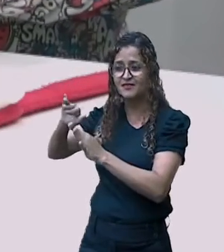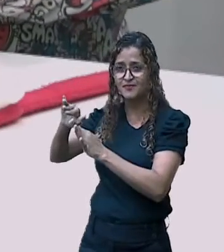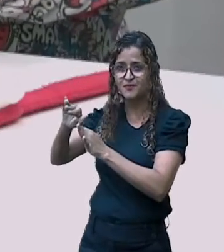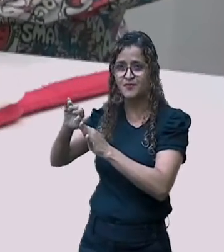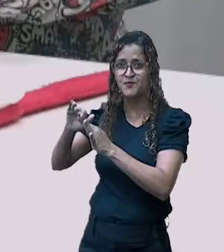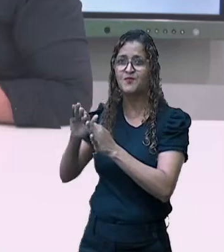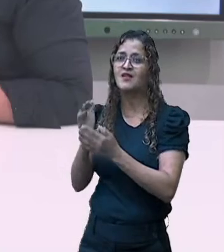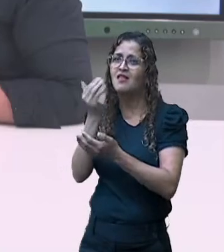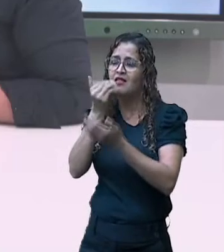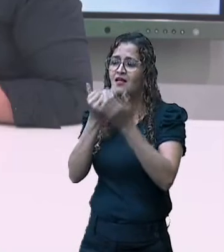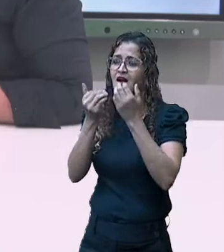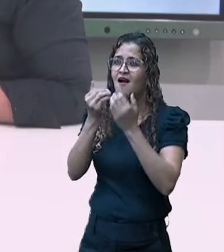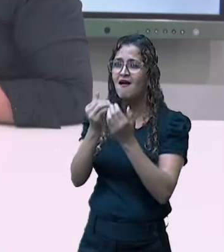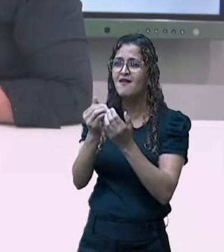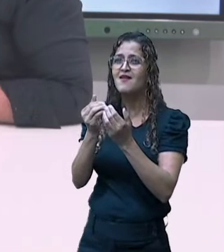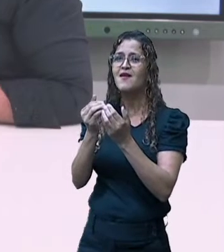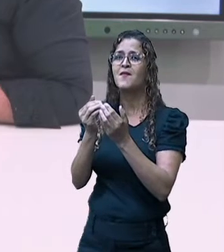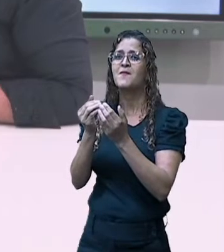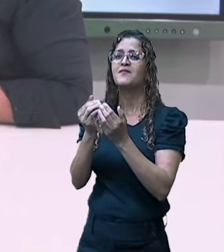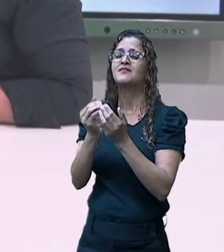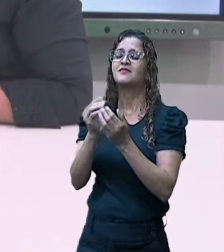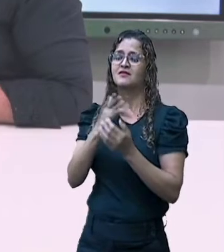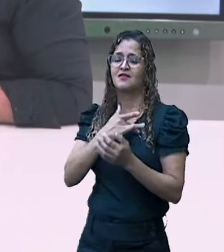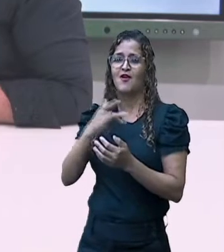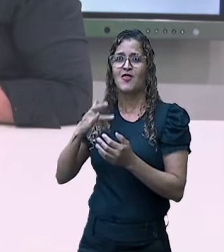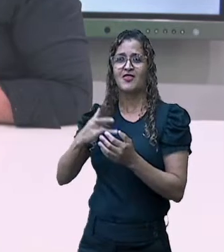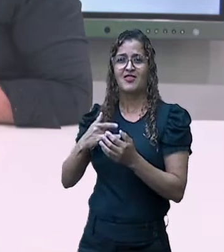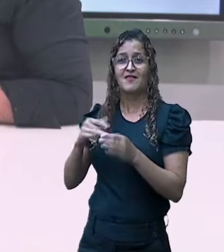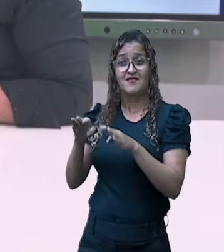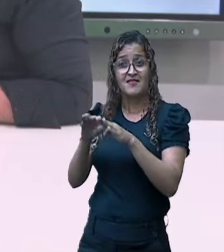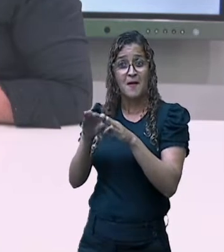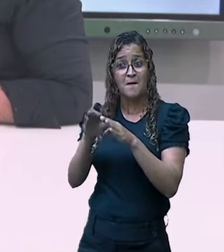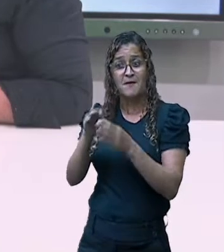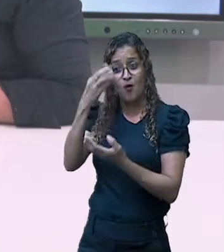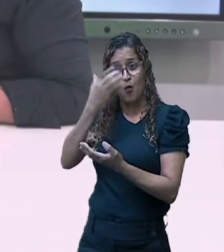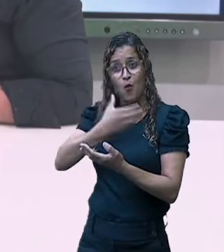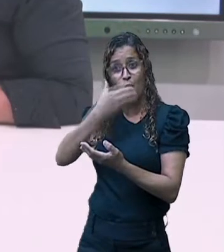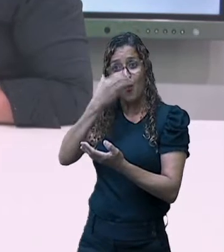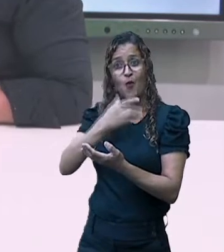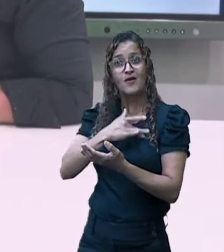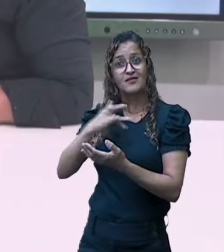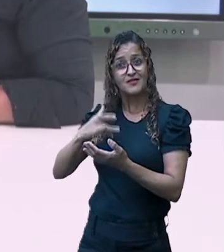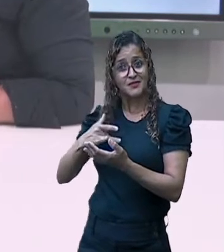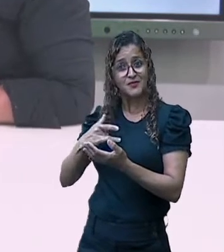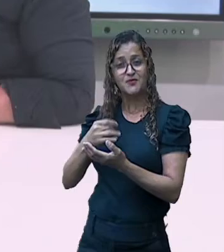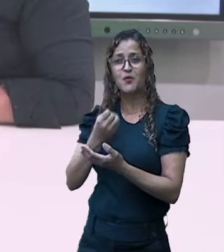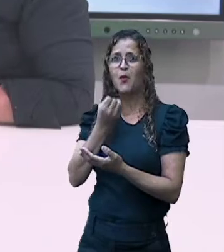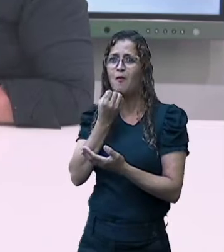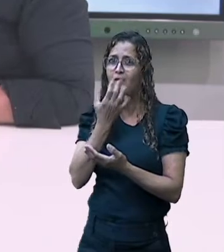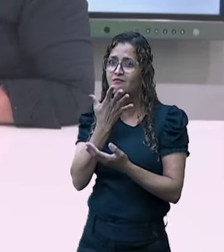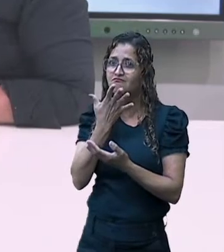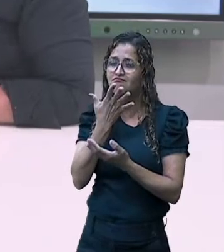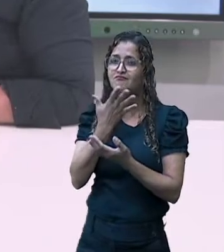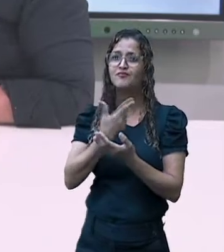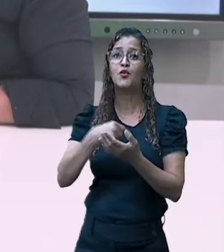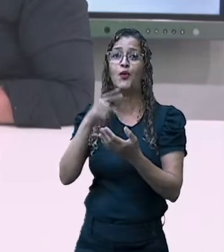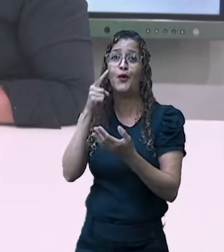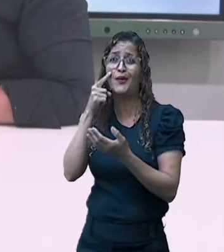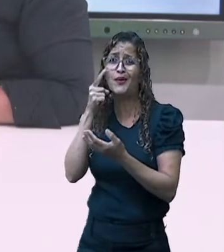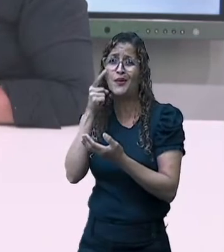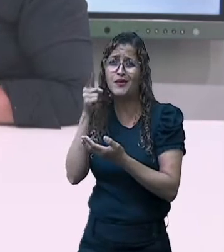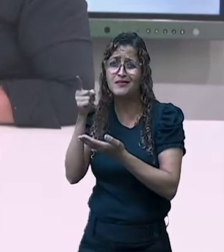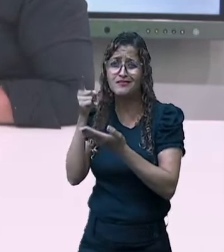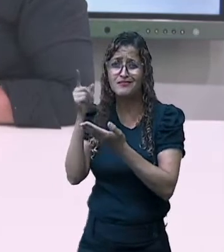saudáveis. Então a gente tem frutinhas, né, que são saudáveis para o dentinho. Esse outro dentinho aqui, se